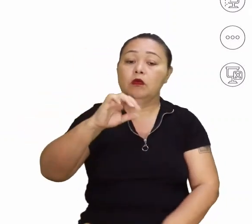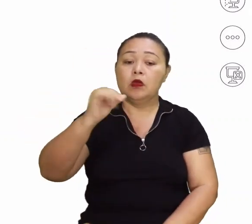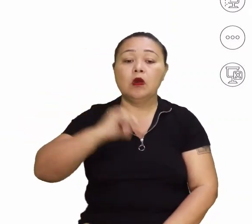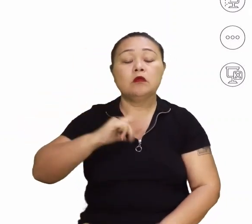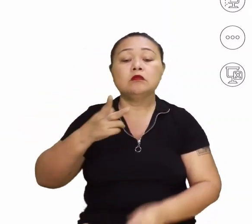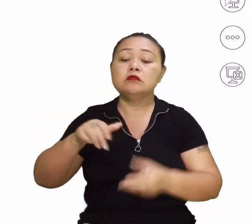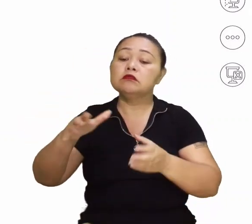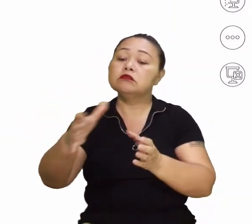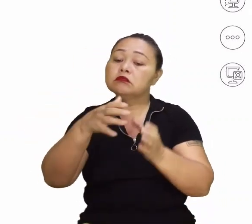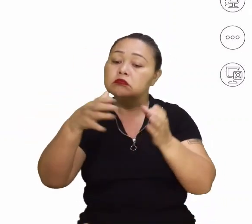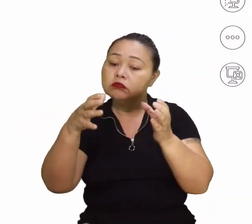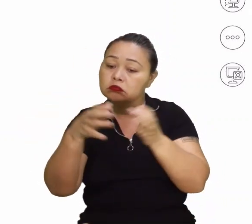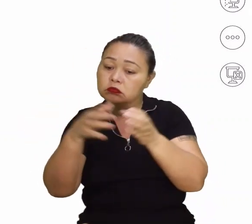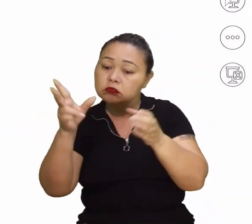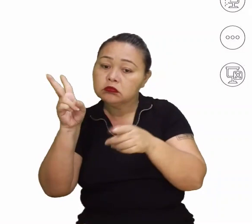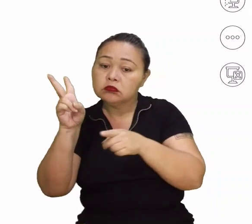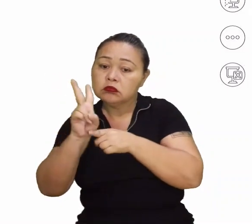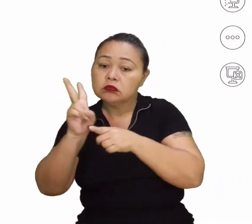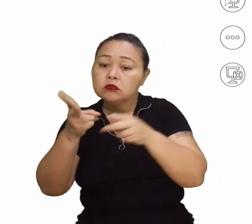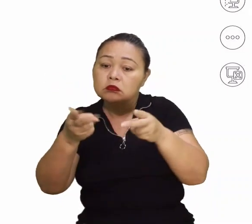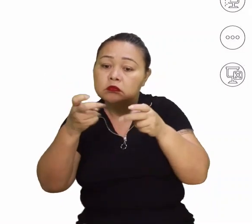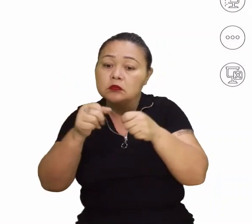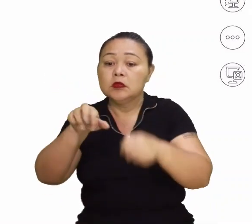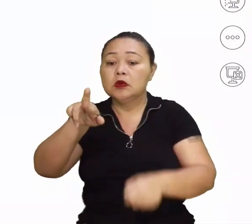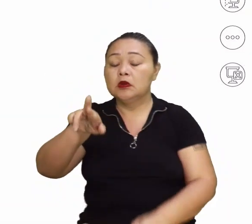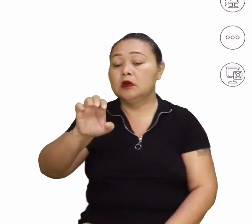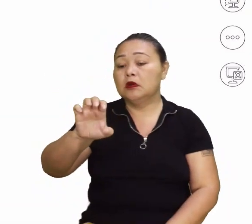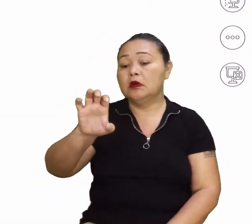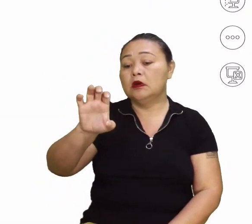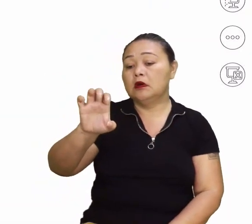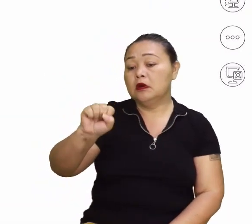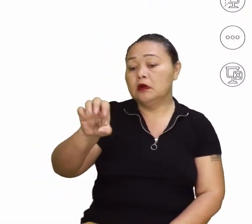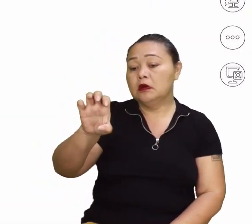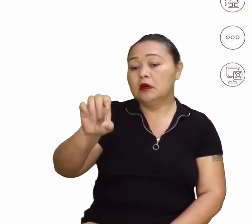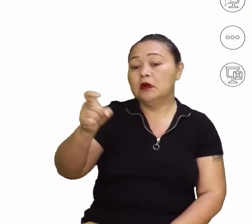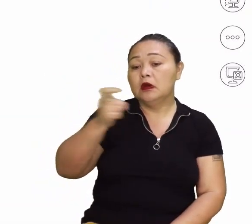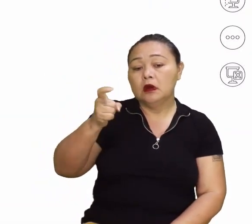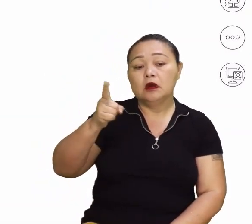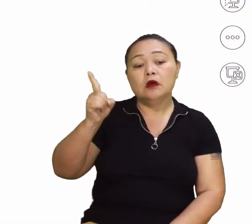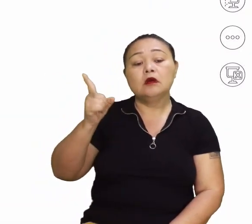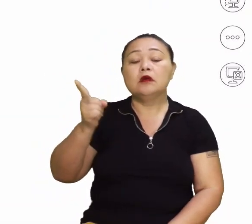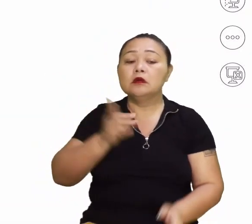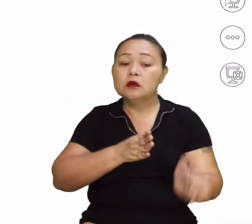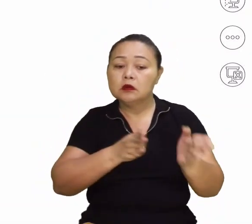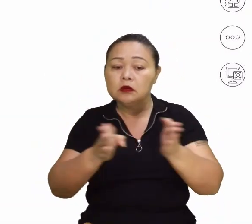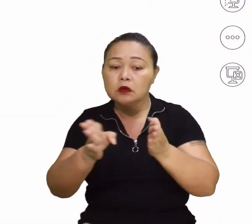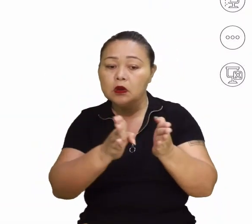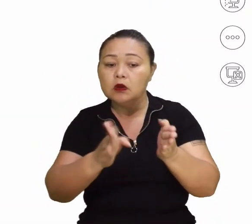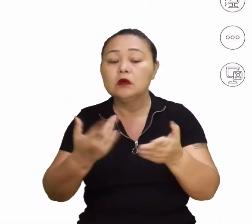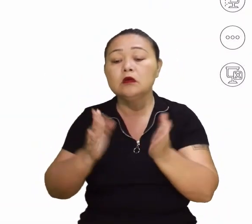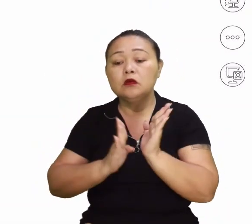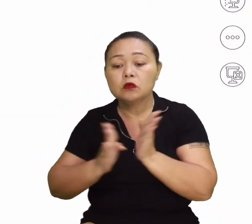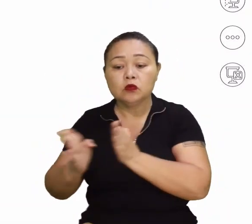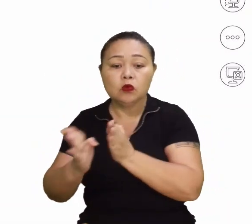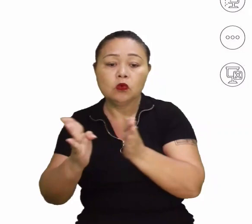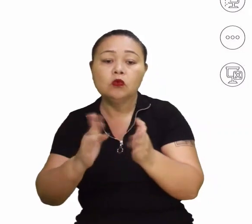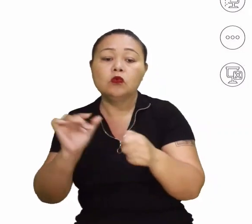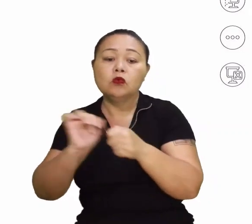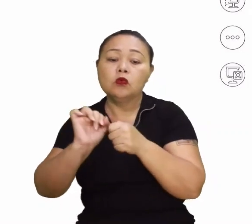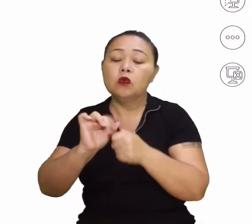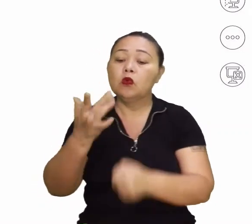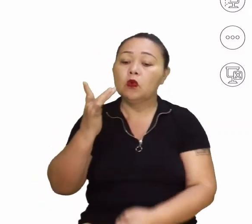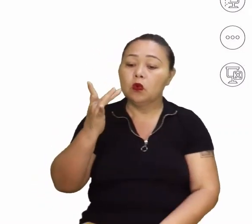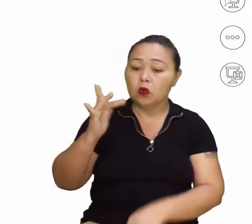reservas extrativistas, que são as RESEX, do Rio Cautário e o Rio Ouro Preto, ambas em Rondônia, nesta parte da